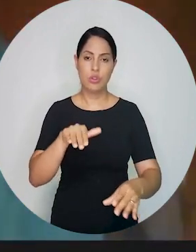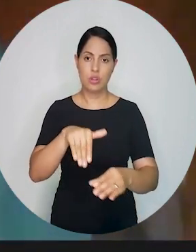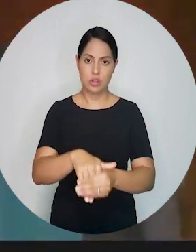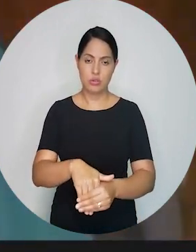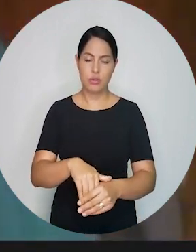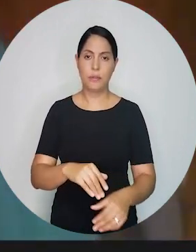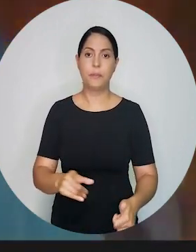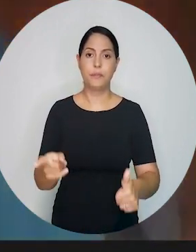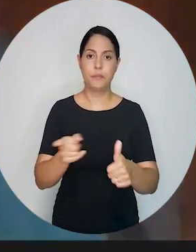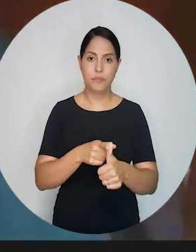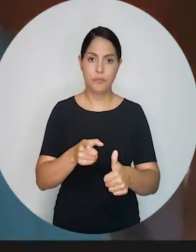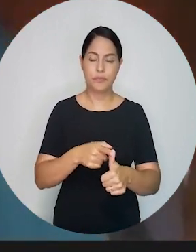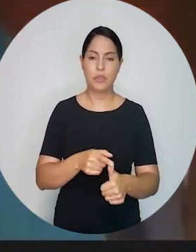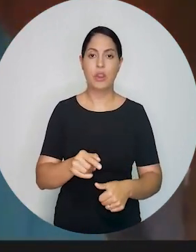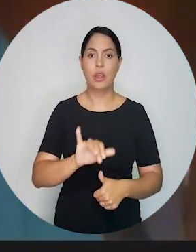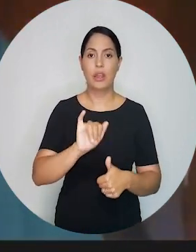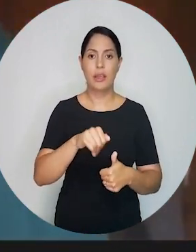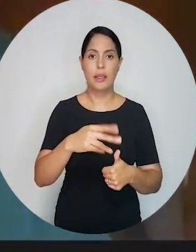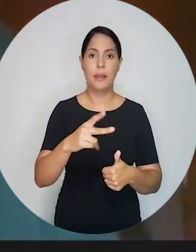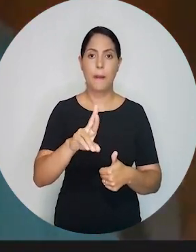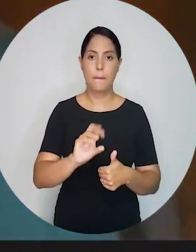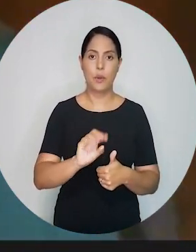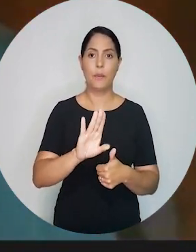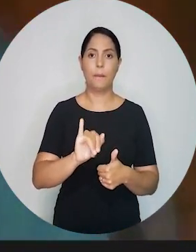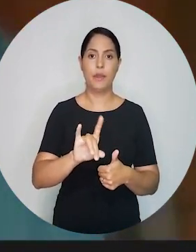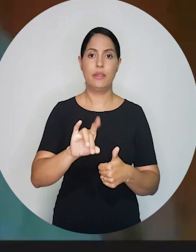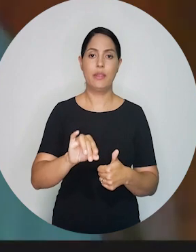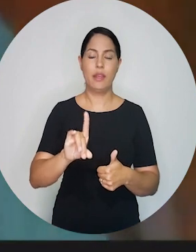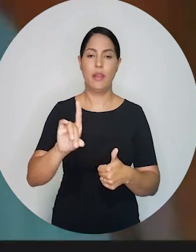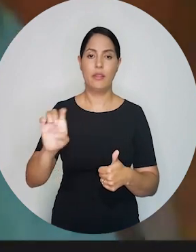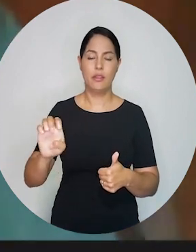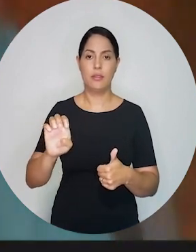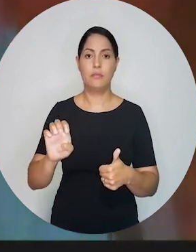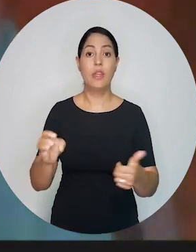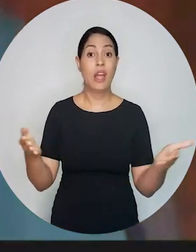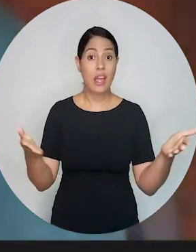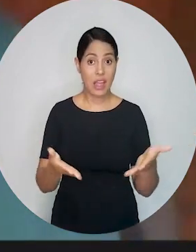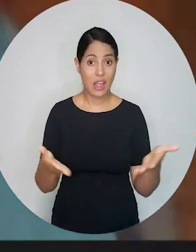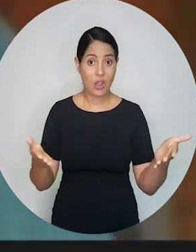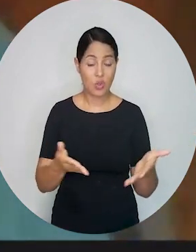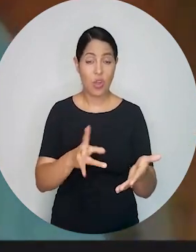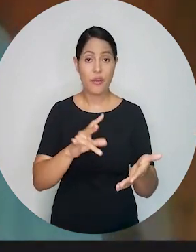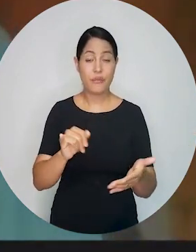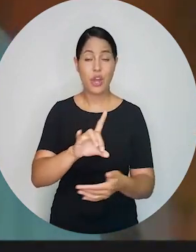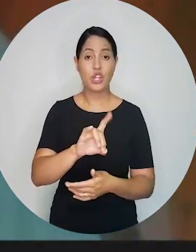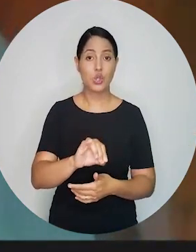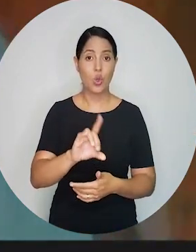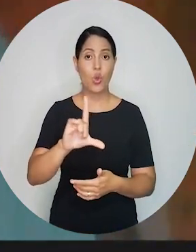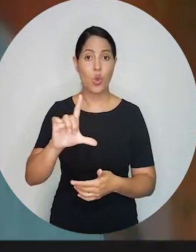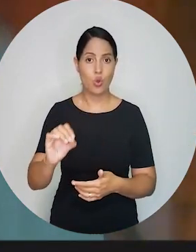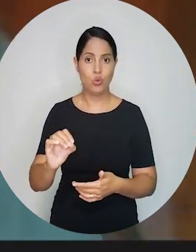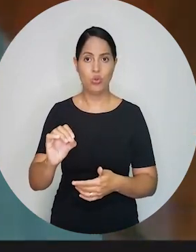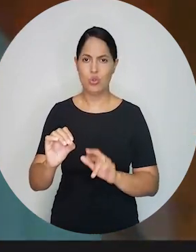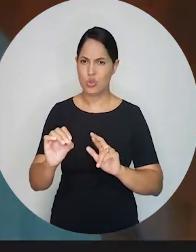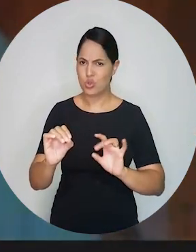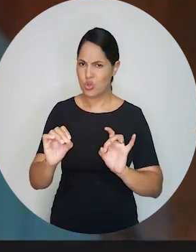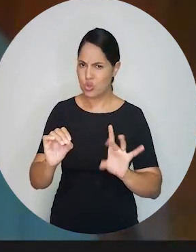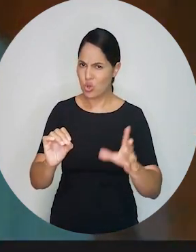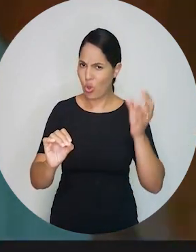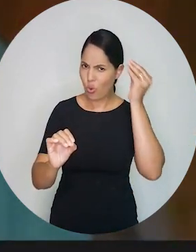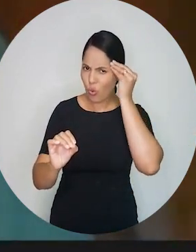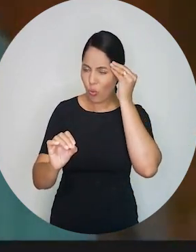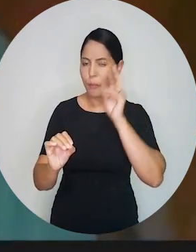que eu acho que vão ser importantes de ser enfrentadas pela Justiça Eleitoral. O ato de improbidade, para a configuração do